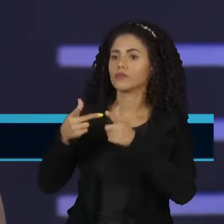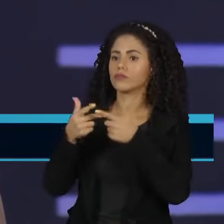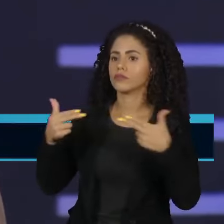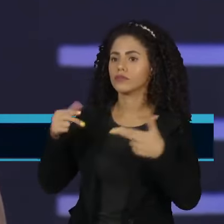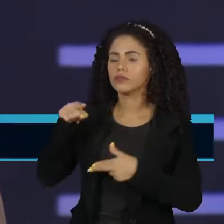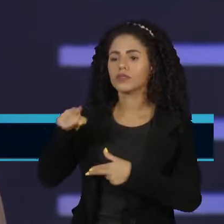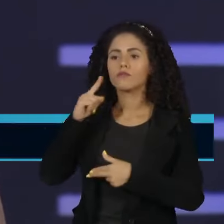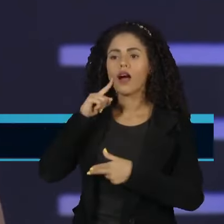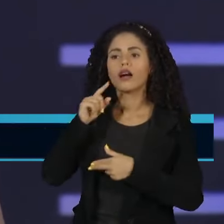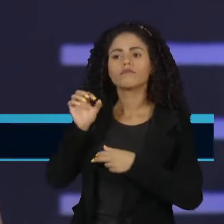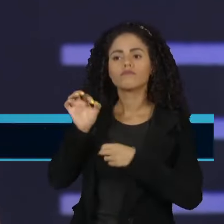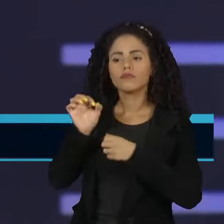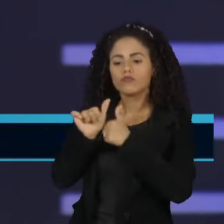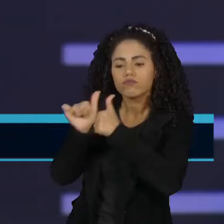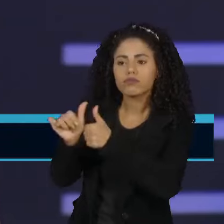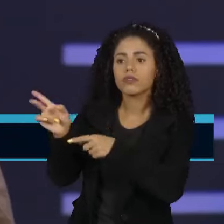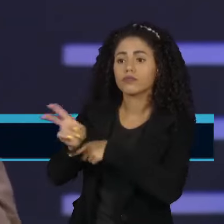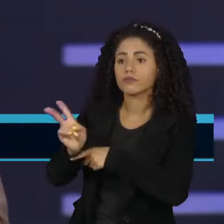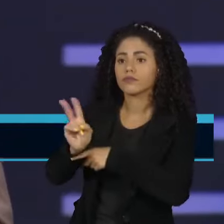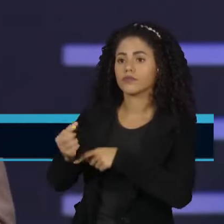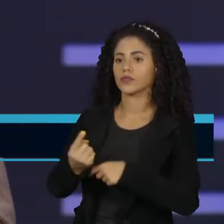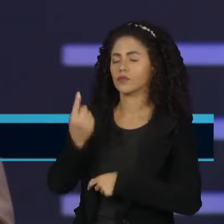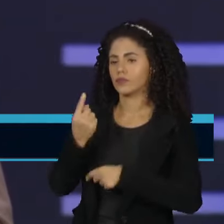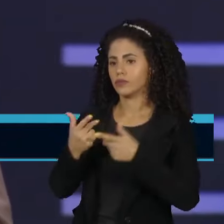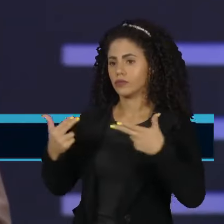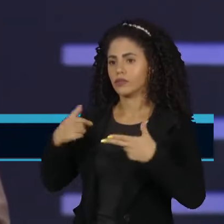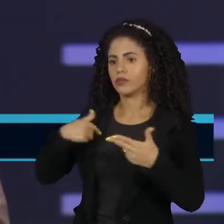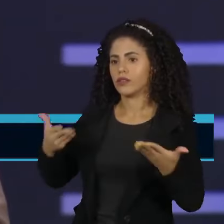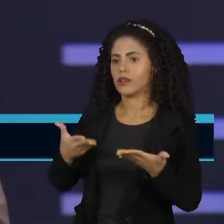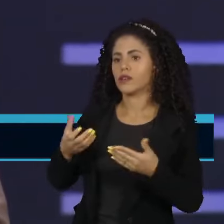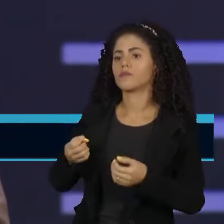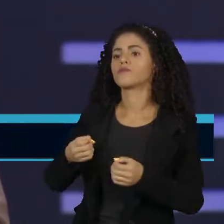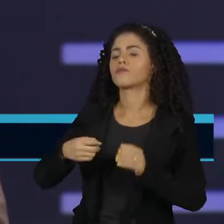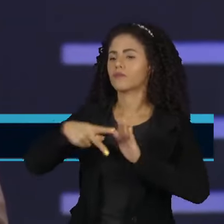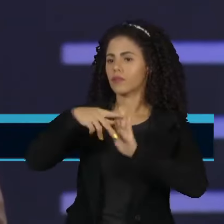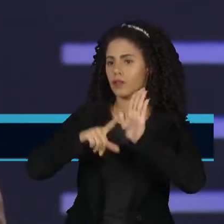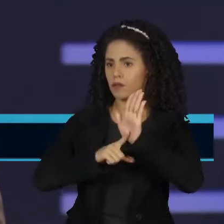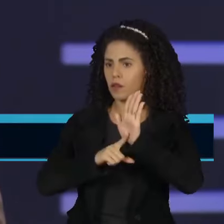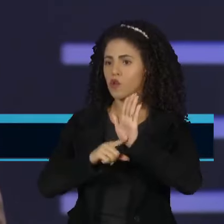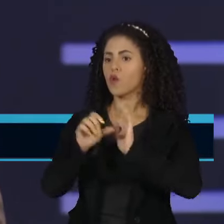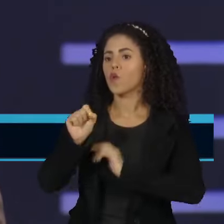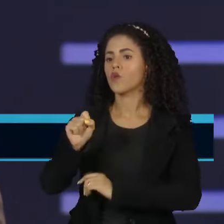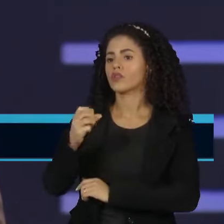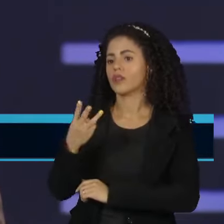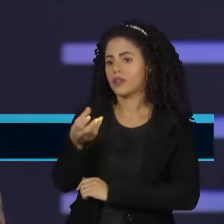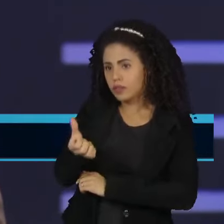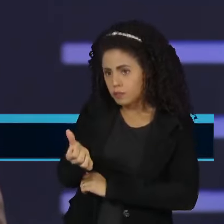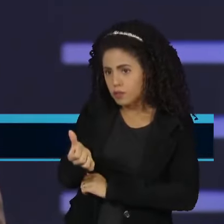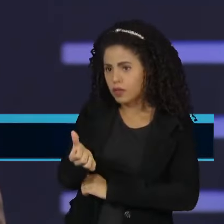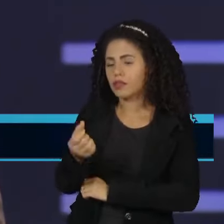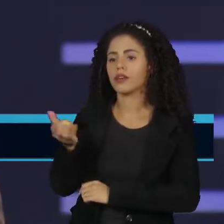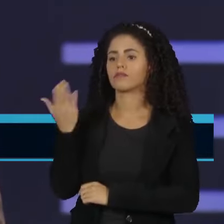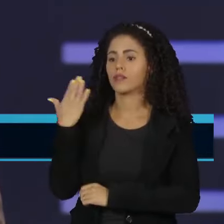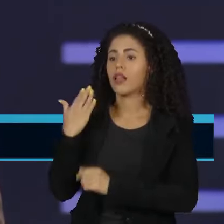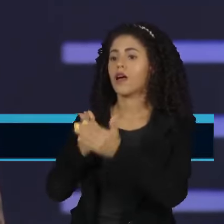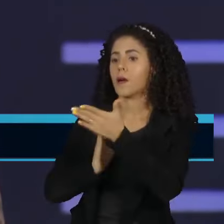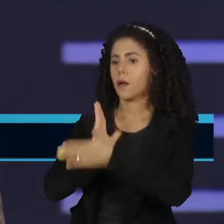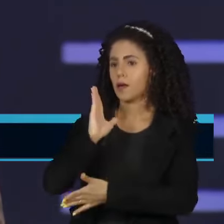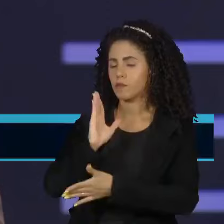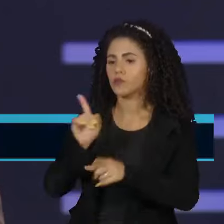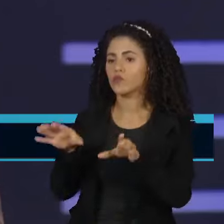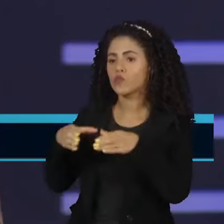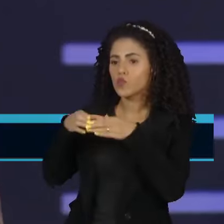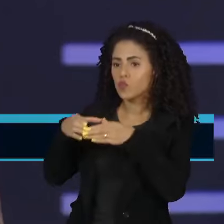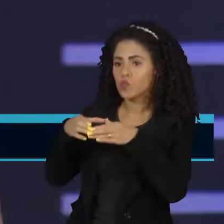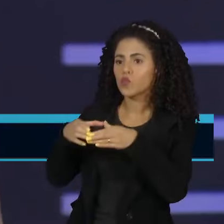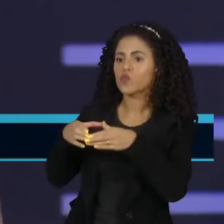para a rastreabilidade, né? Uma que houve recentemente o PL 836 de 2021, um projeto de lei que foi aprovado pela Comissão